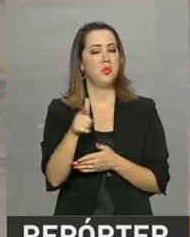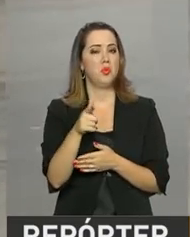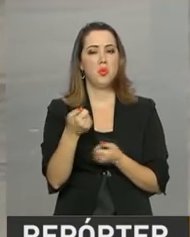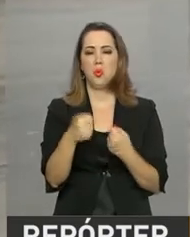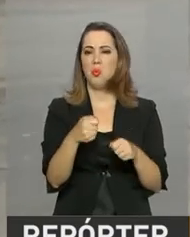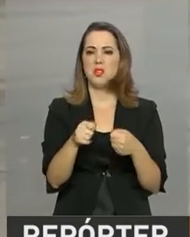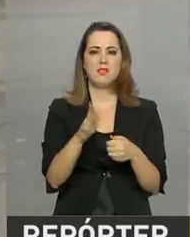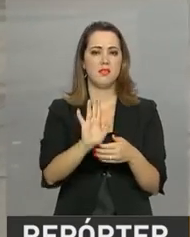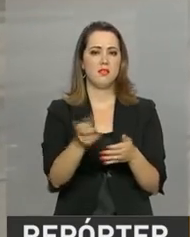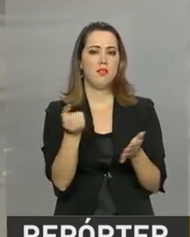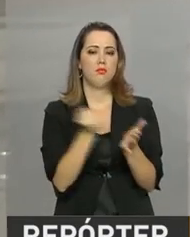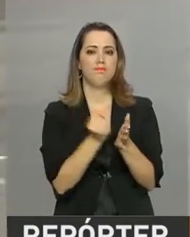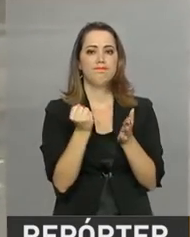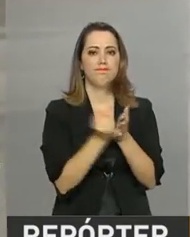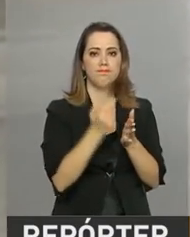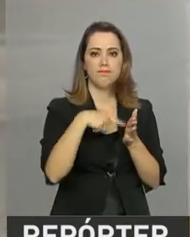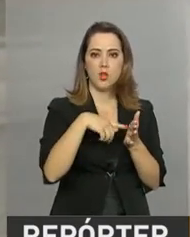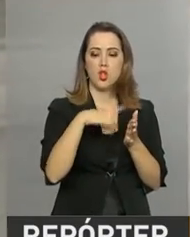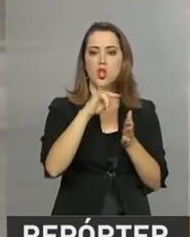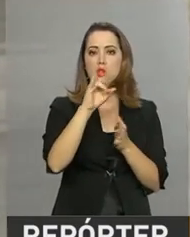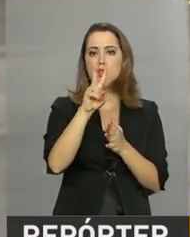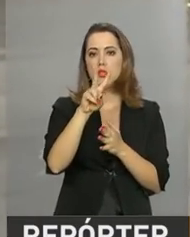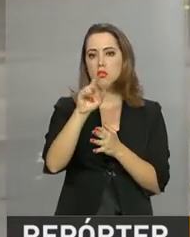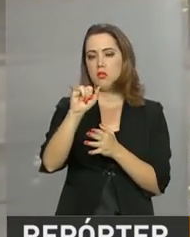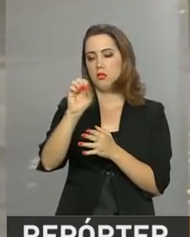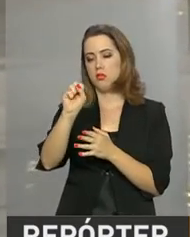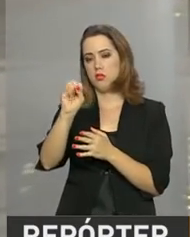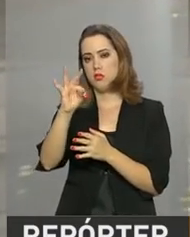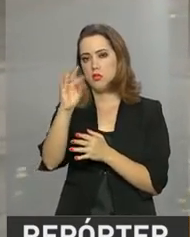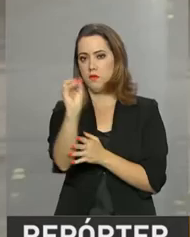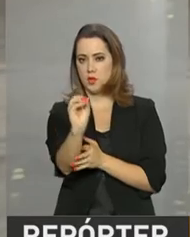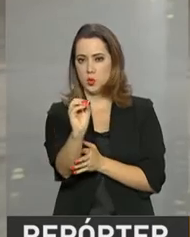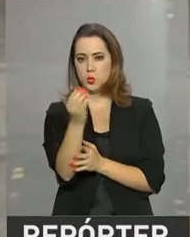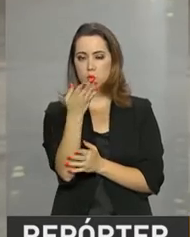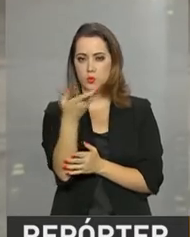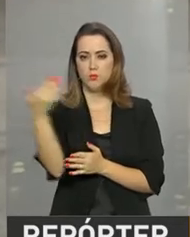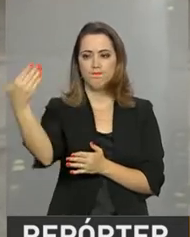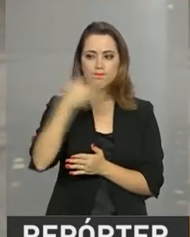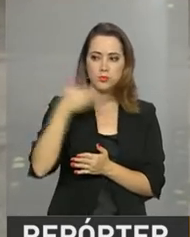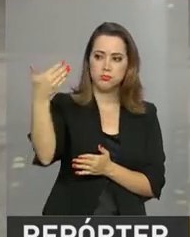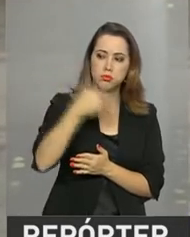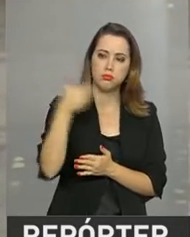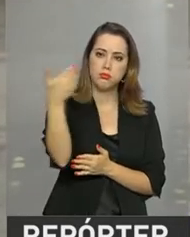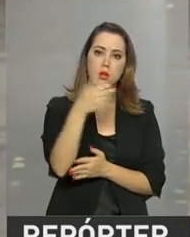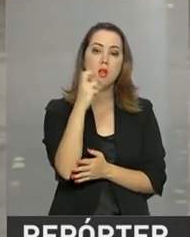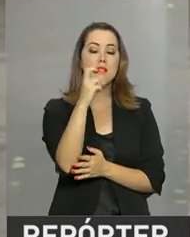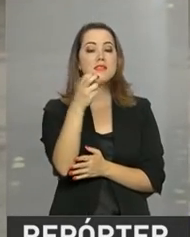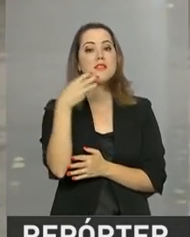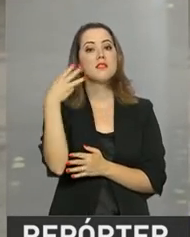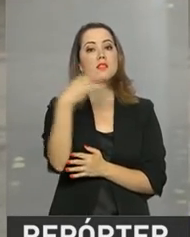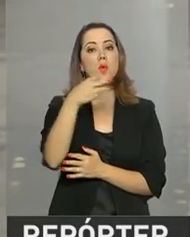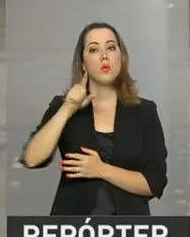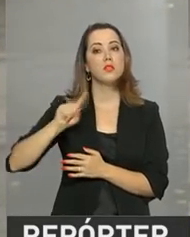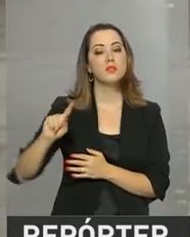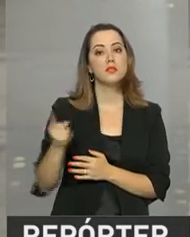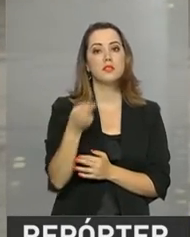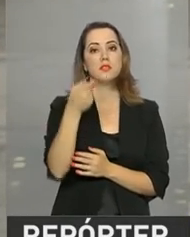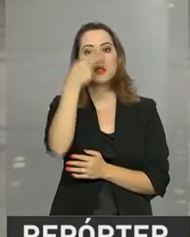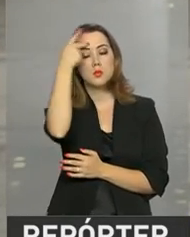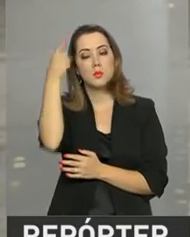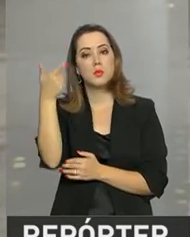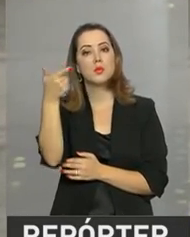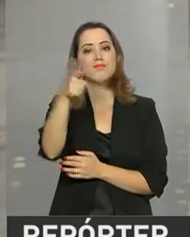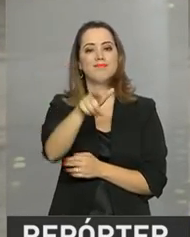olímpicos e paralímpicos esses quatro países foram responsáveis pela entrada de 53 mil turistas estrangeiros ao brasil